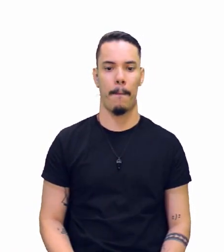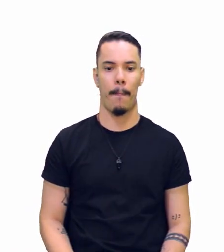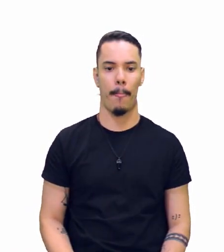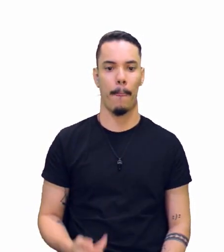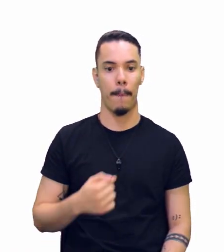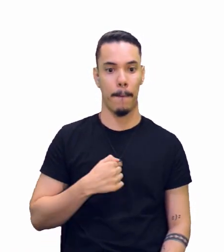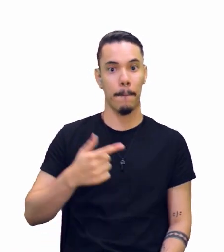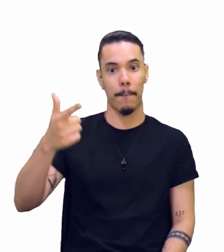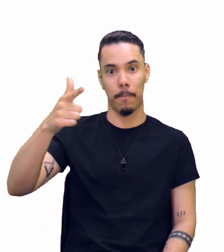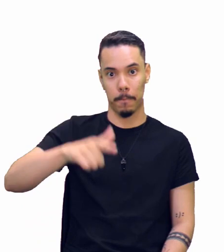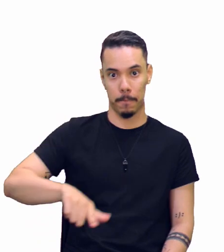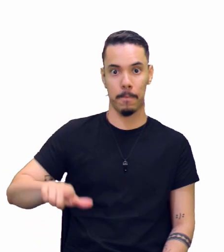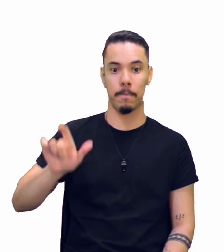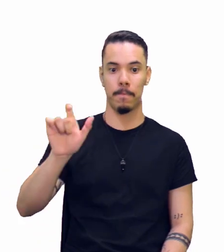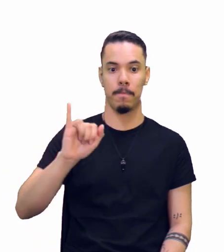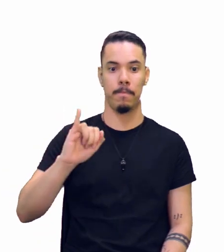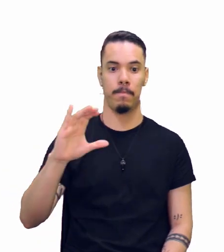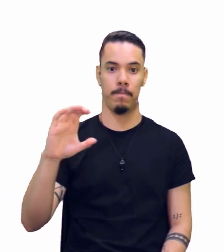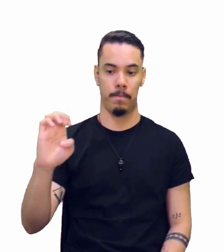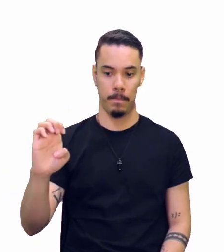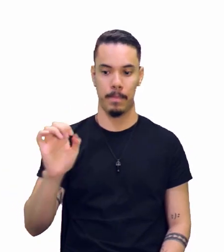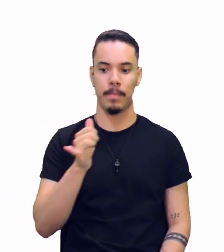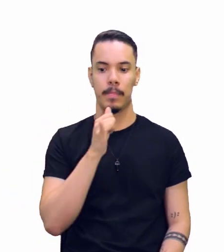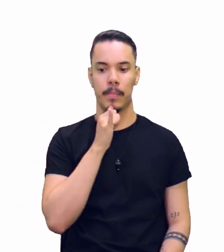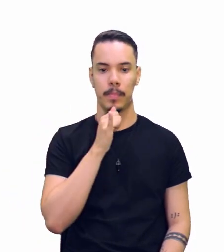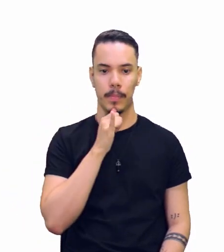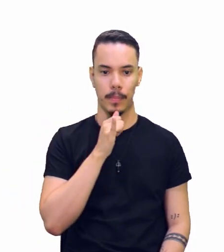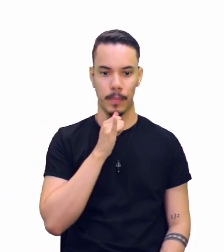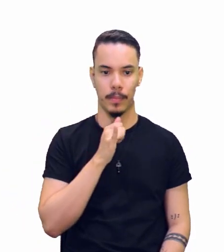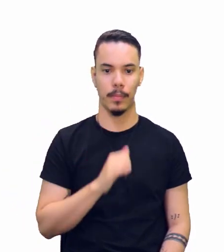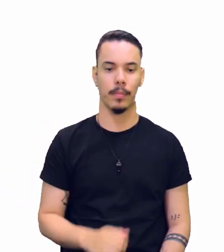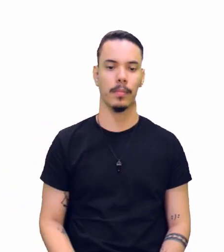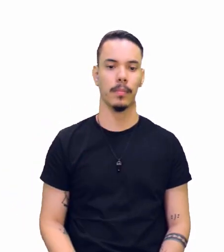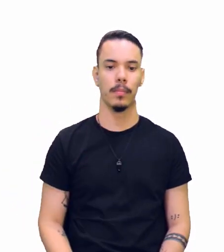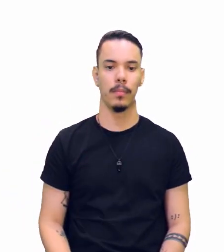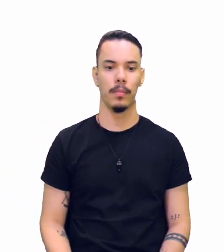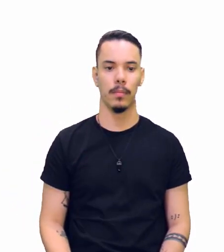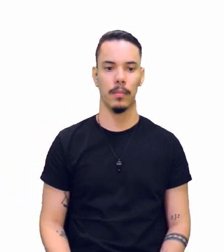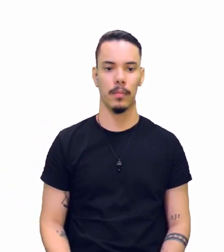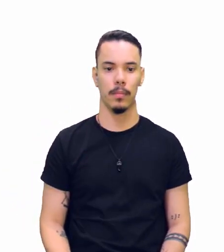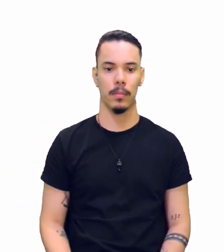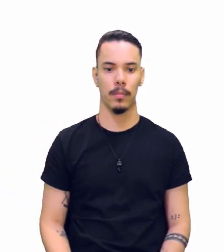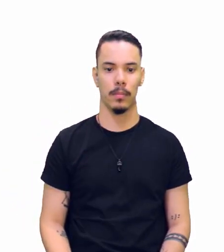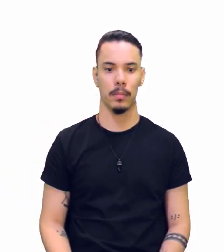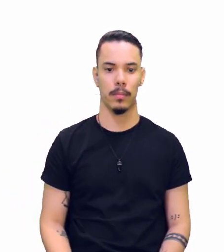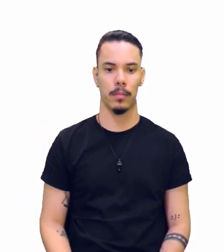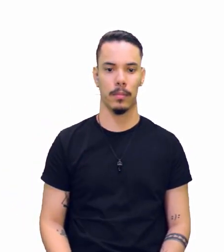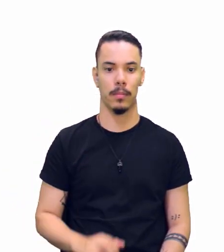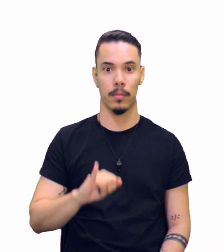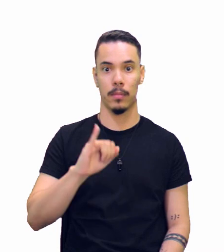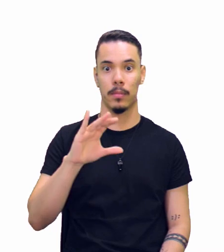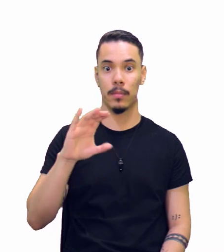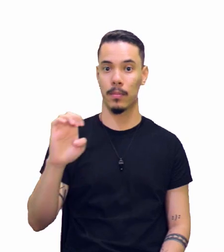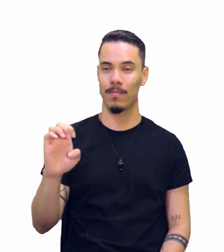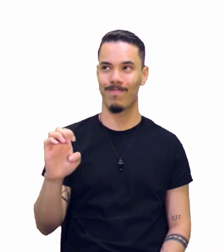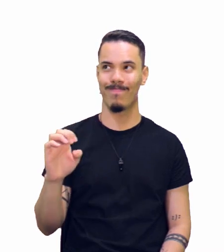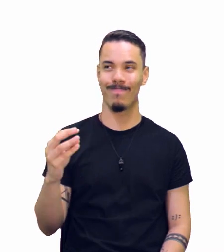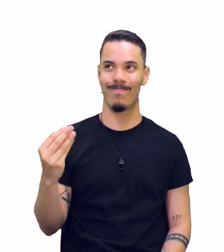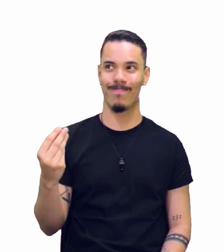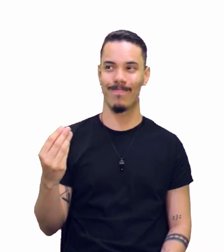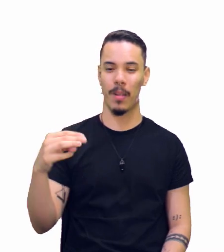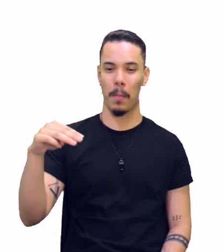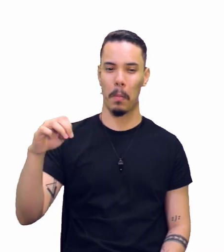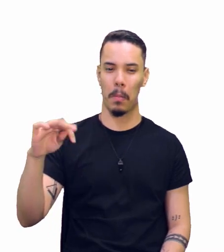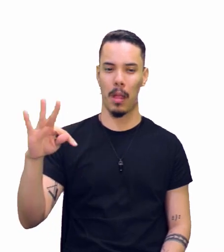a palavra ice, por exemplo, eu poderia falar if you hit ice, ice melts. Ia ficar estranho, porque eu